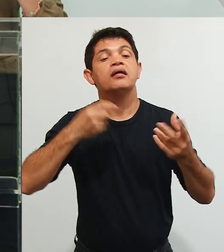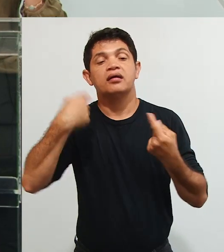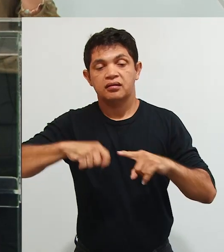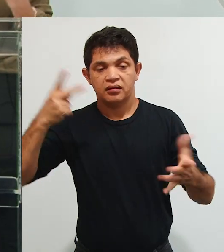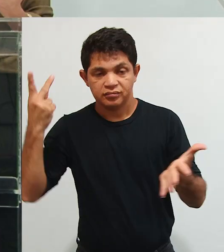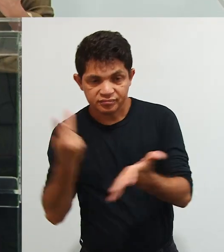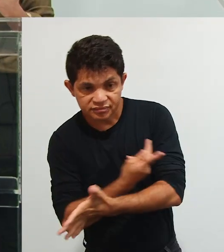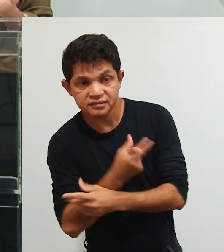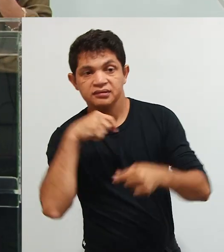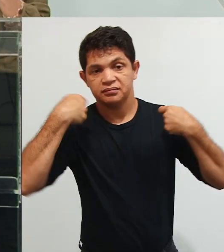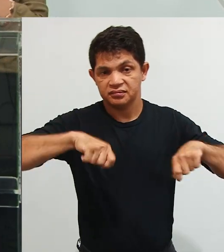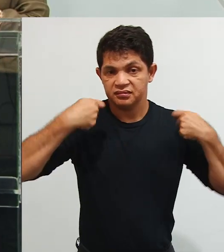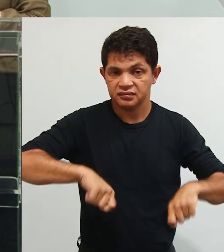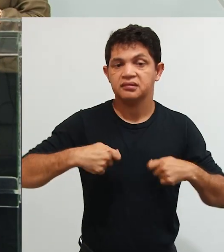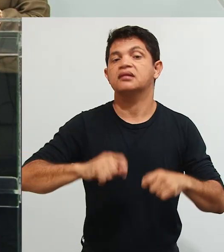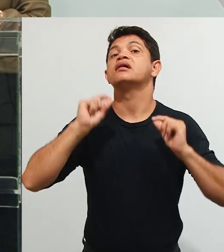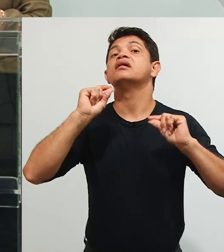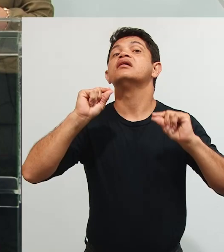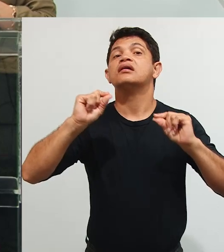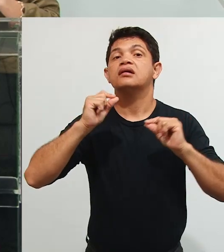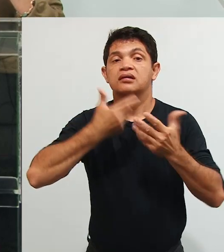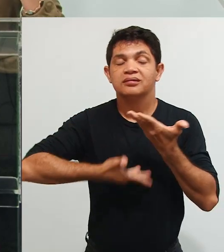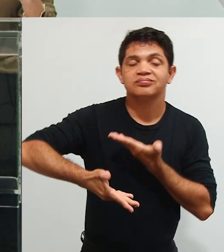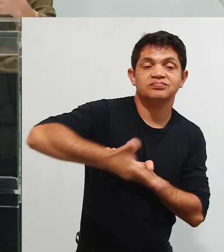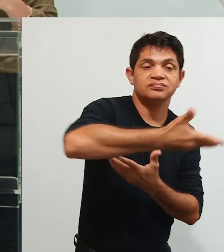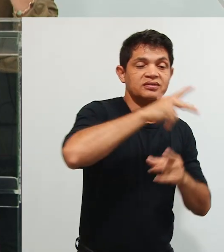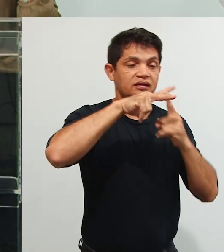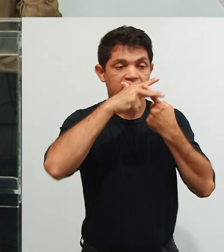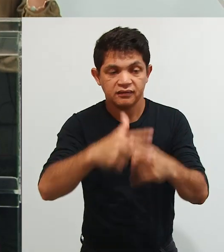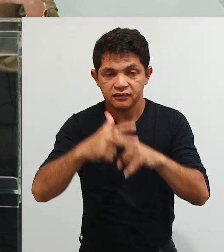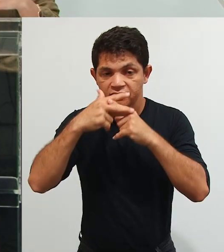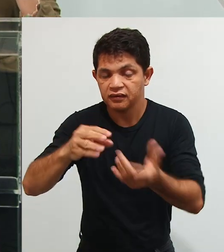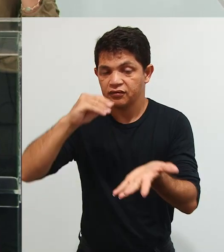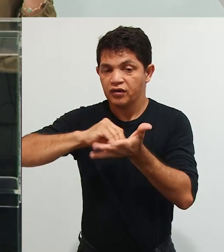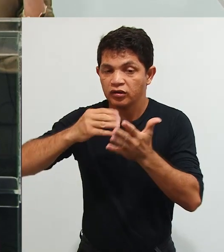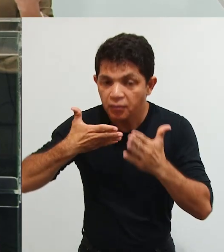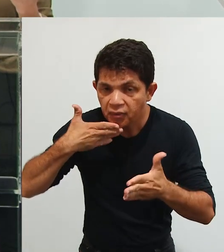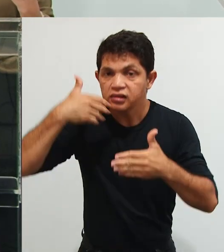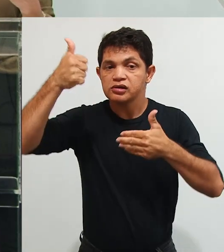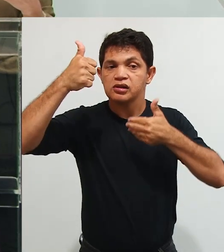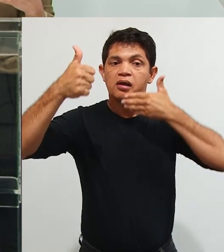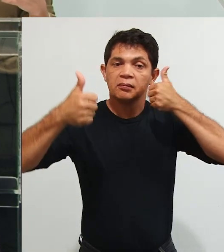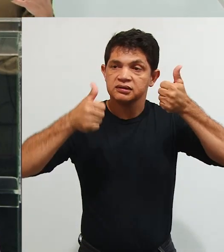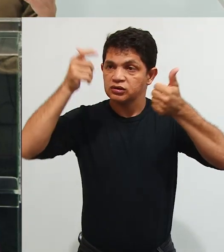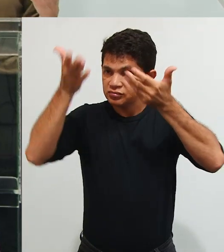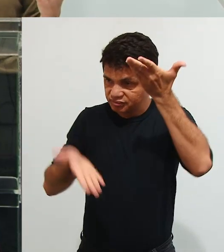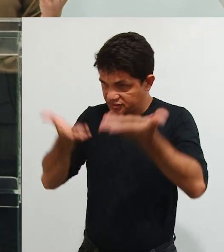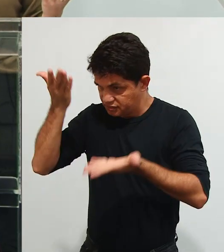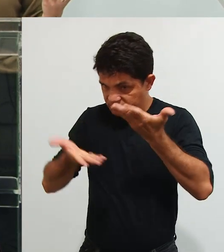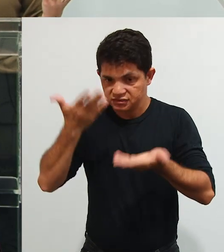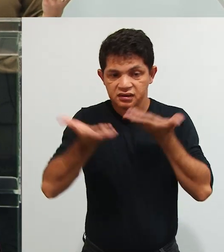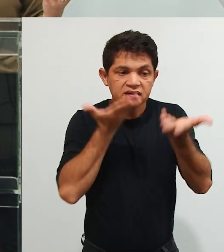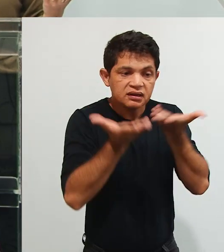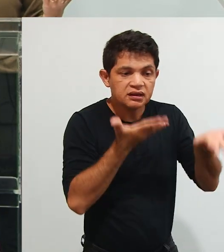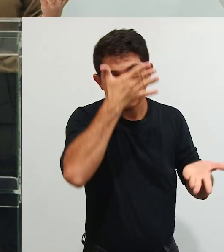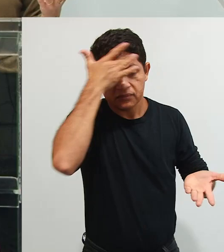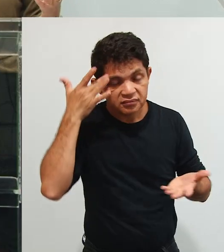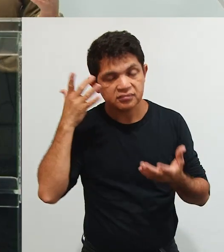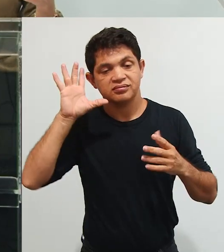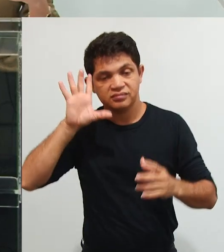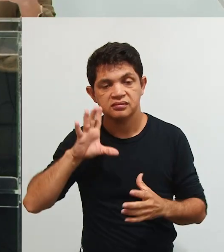equipe cometeu algo que precisa ser resgatado, melhorado, refeito, é importante que a